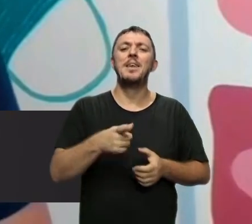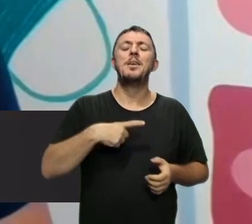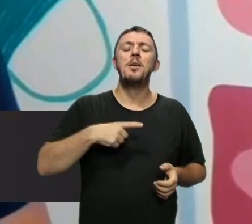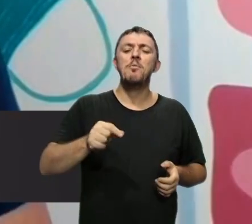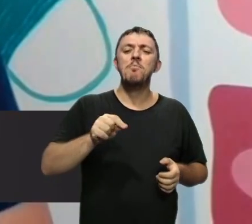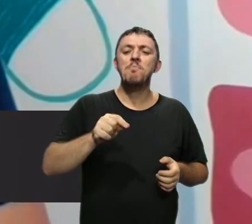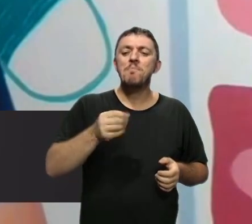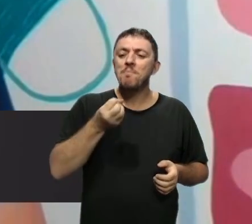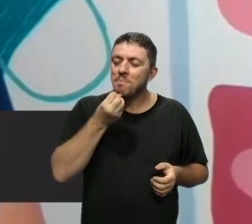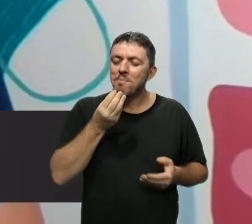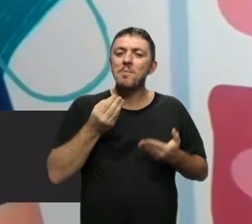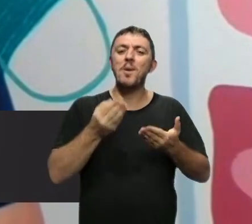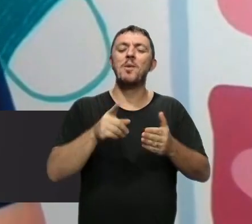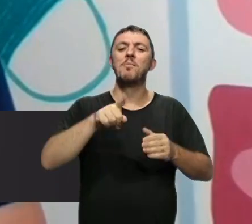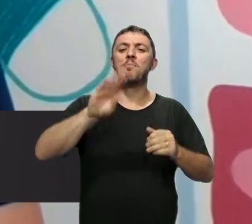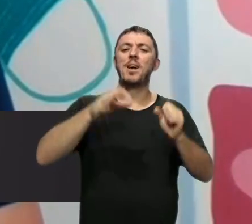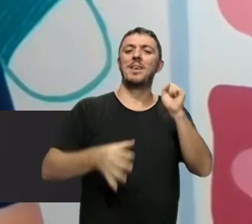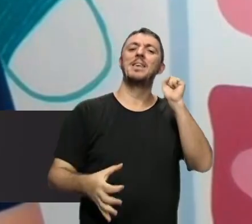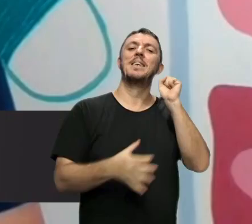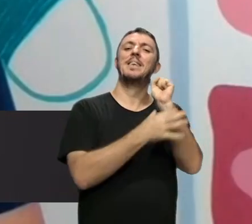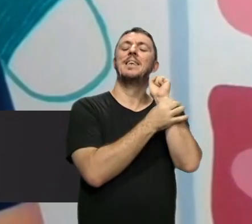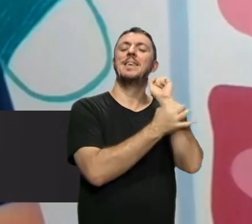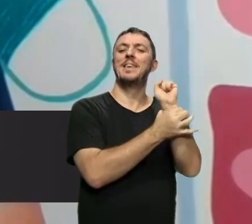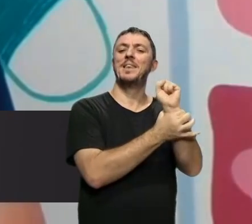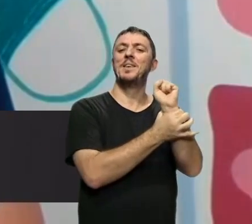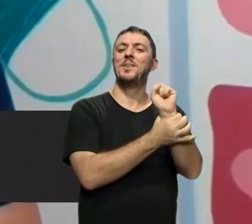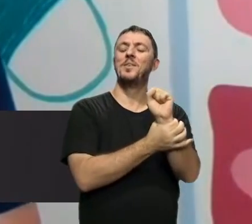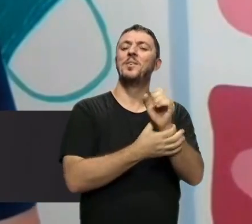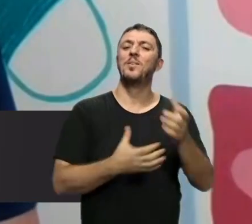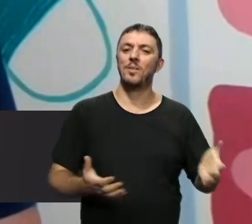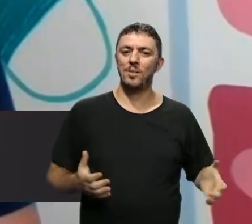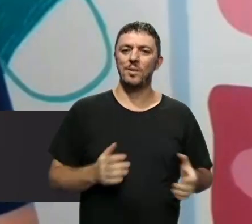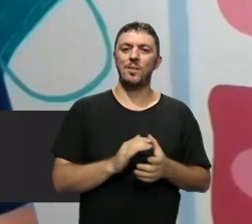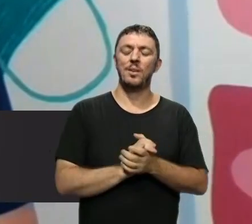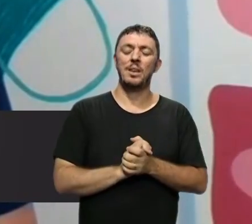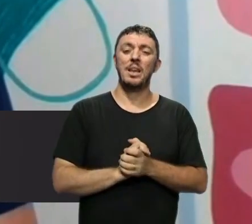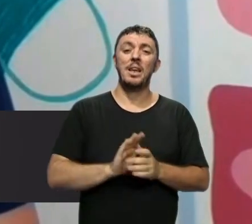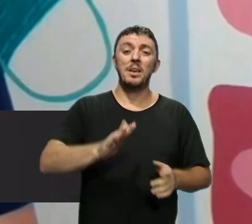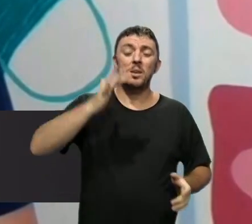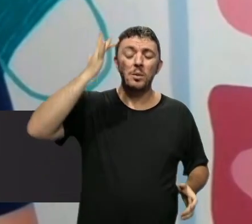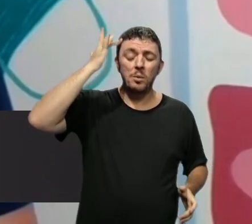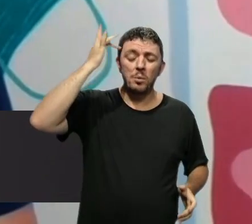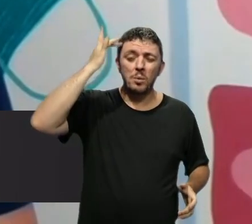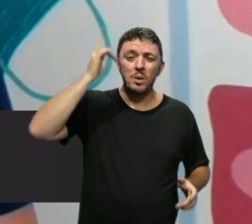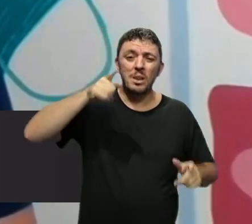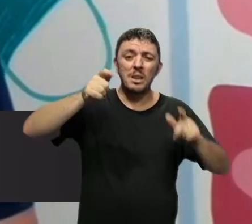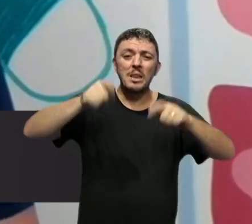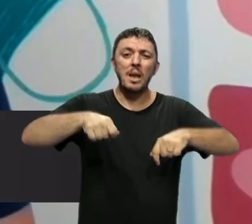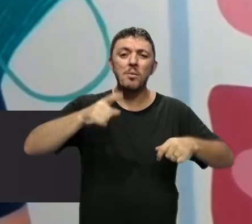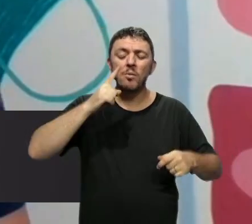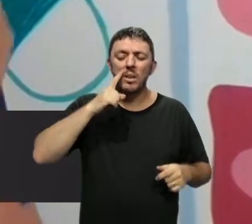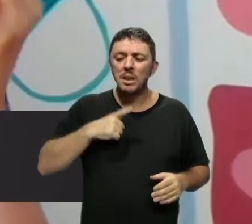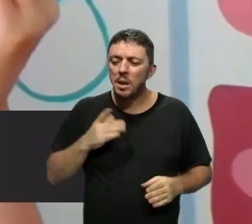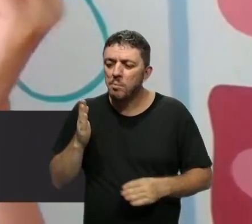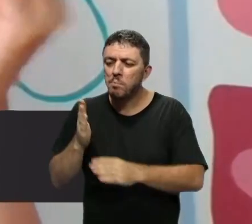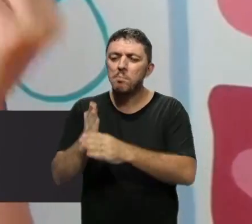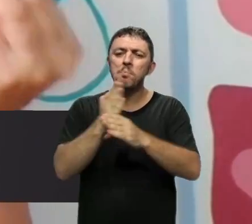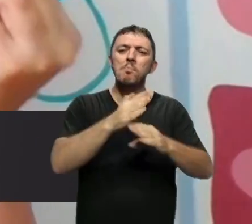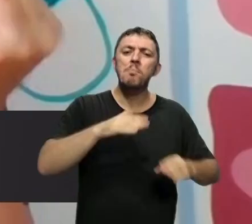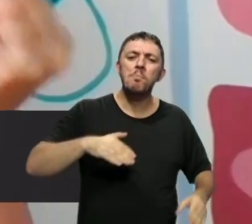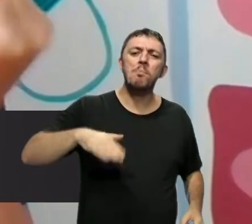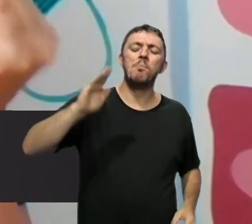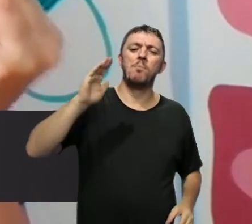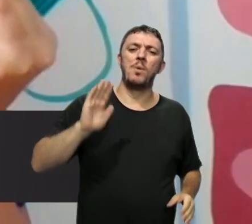segurança? E aí, todo dia, a gente encontrar um pouquinho mais de possibilidade. Então, olha esse espaço,